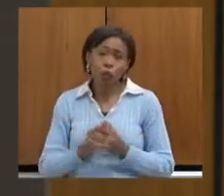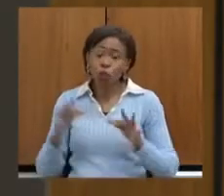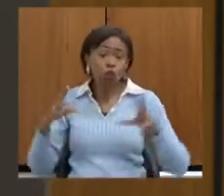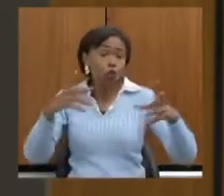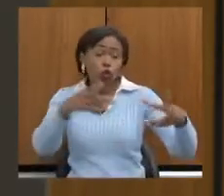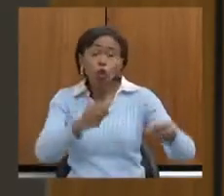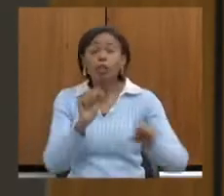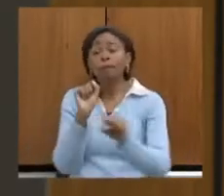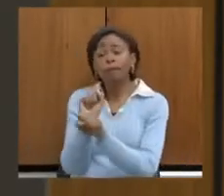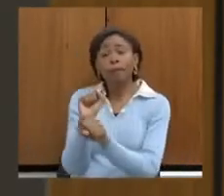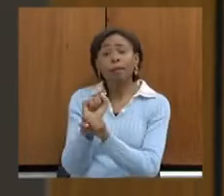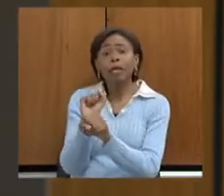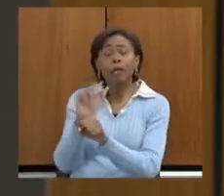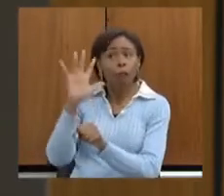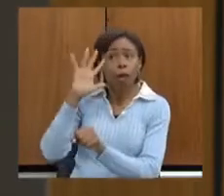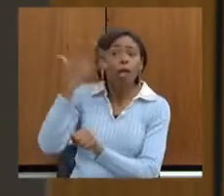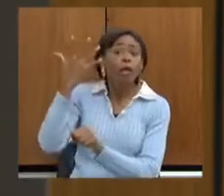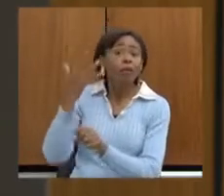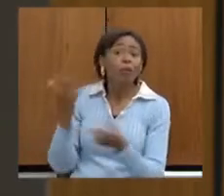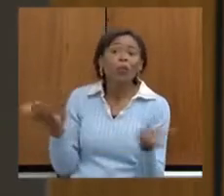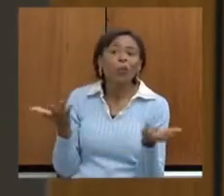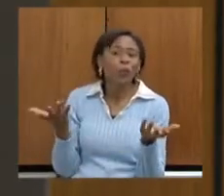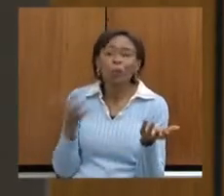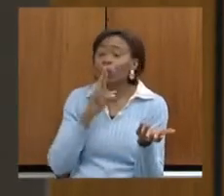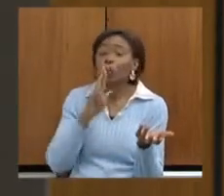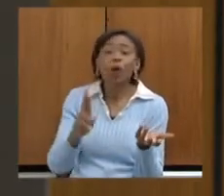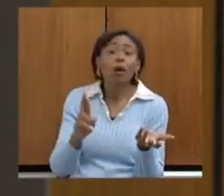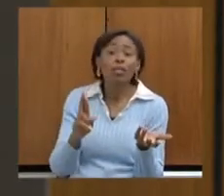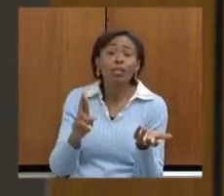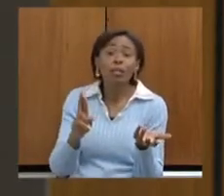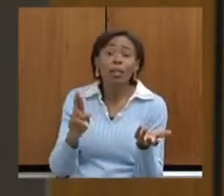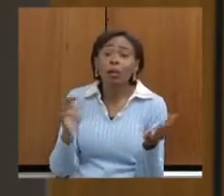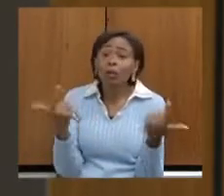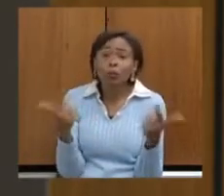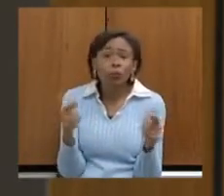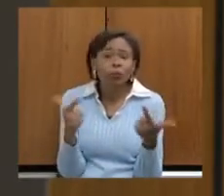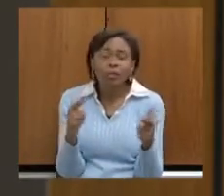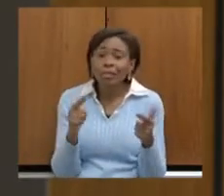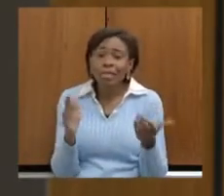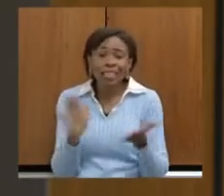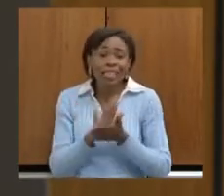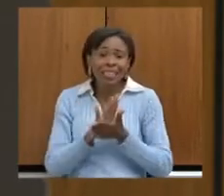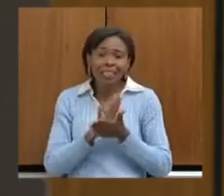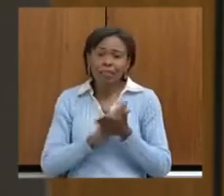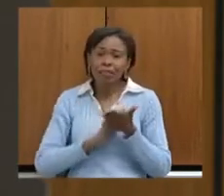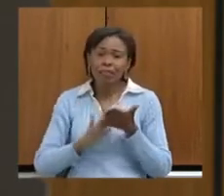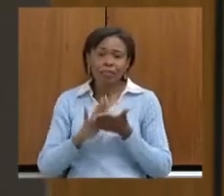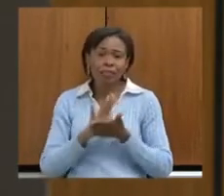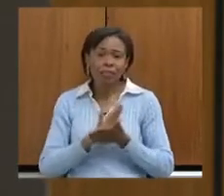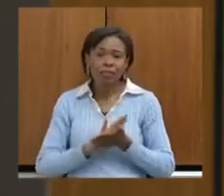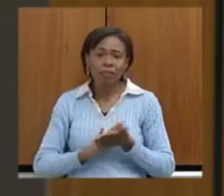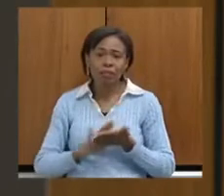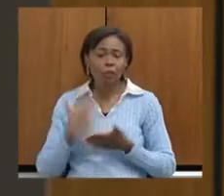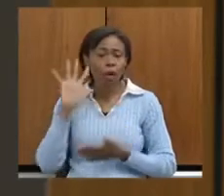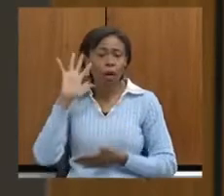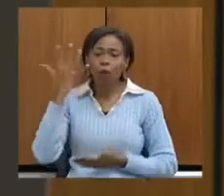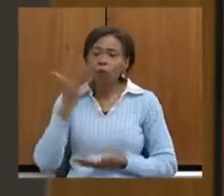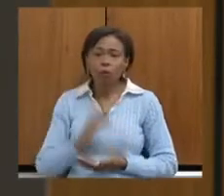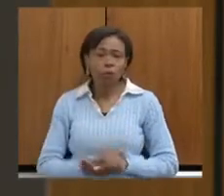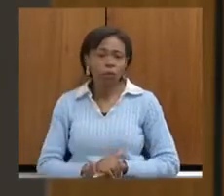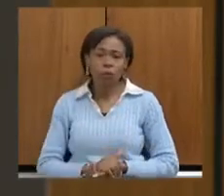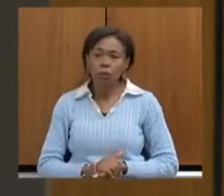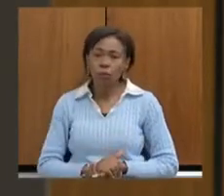esperando a solução que nós não tá tendo resposta da solução e eu